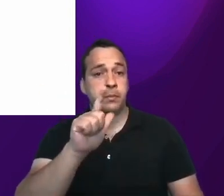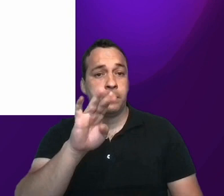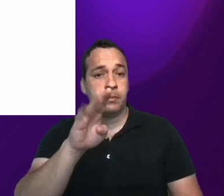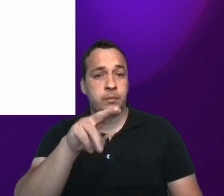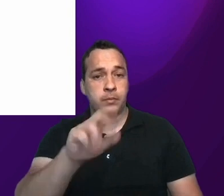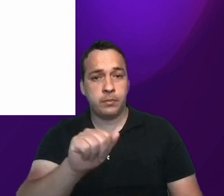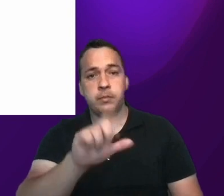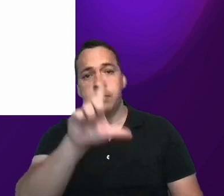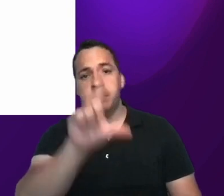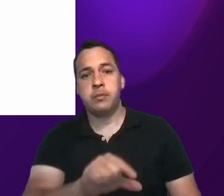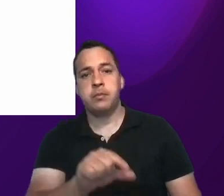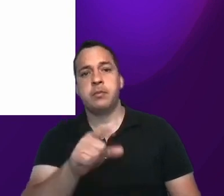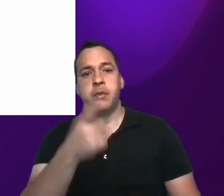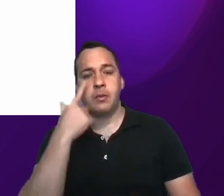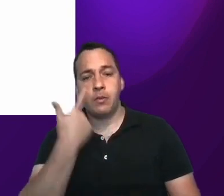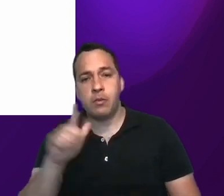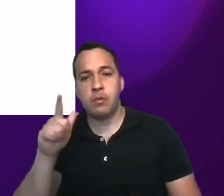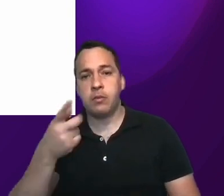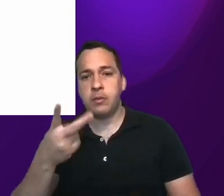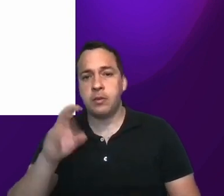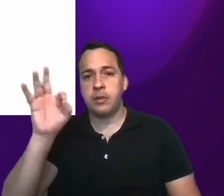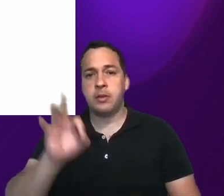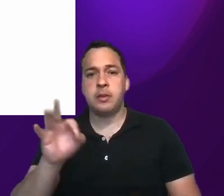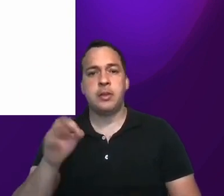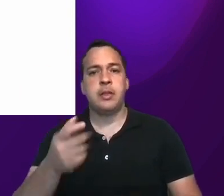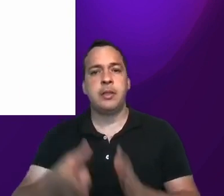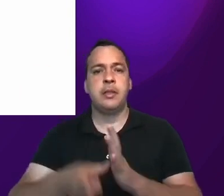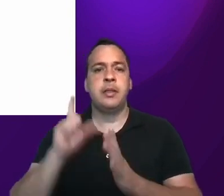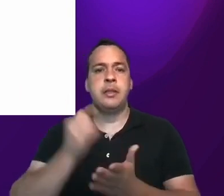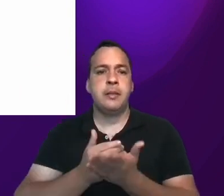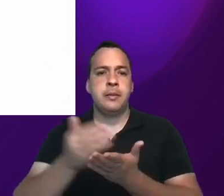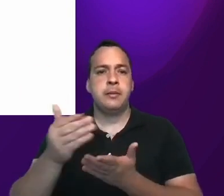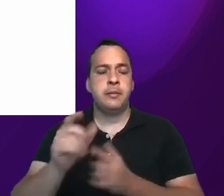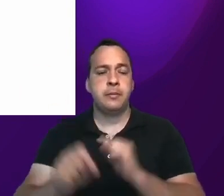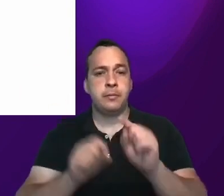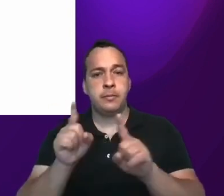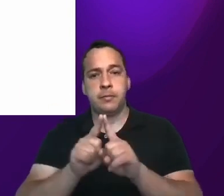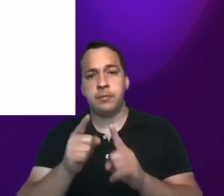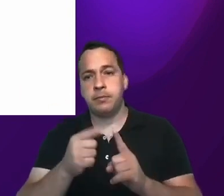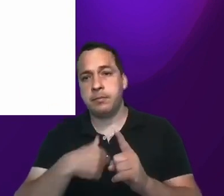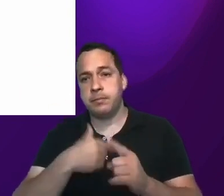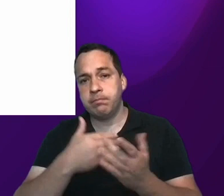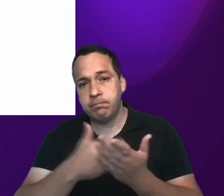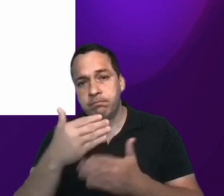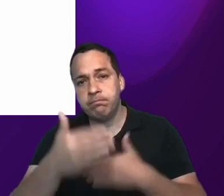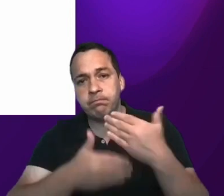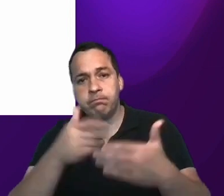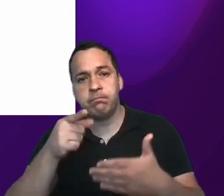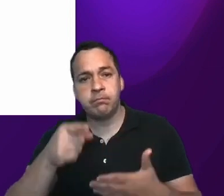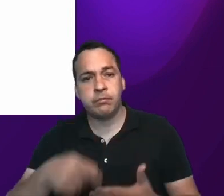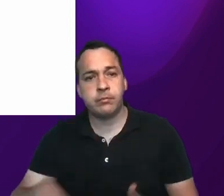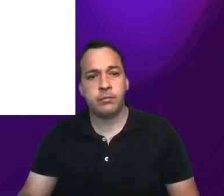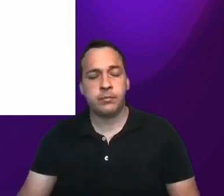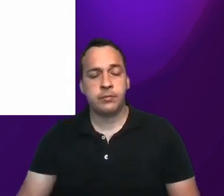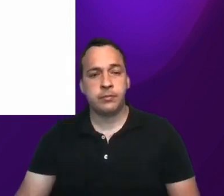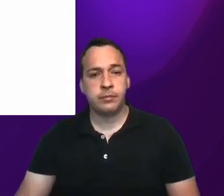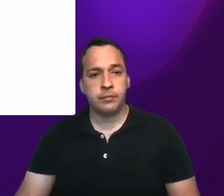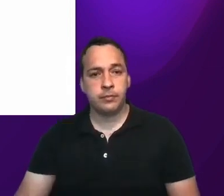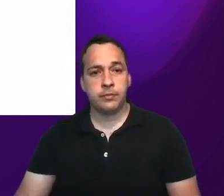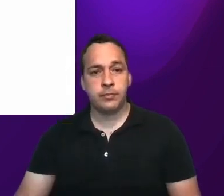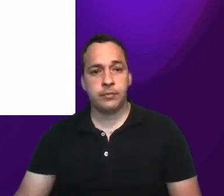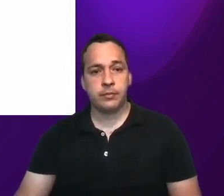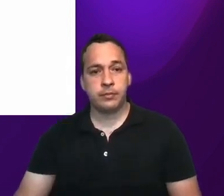infusão dessa albumina 25% antes do começo, né, ao começar a terapia, ajudou